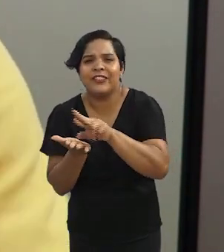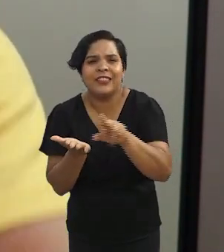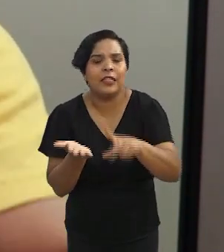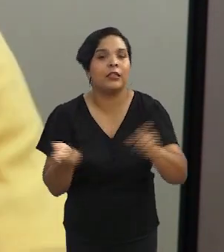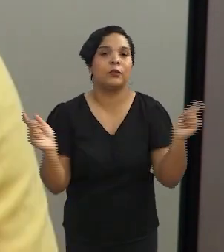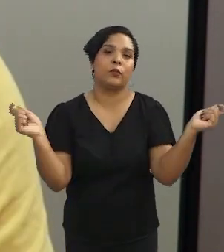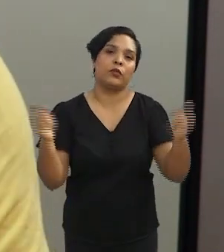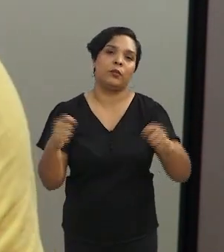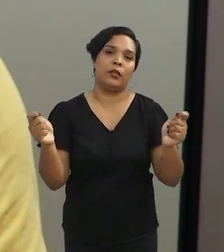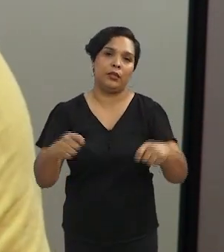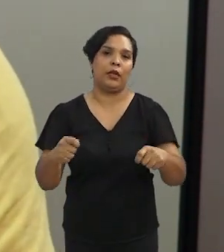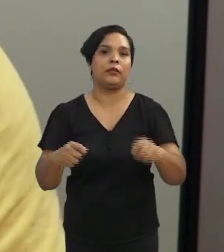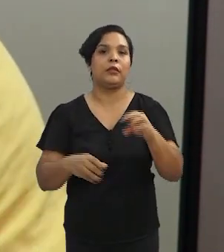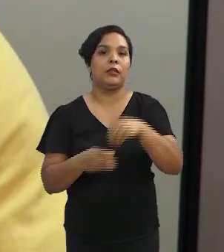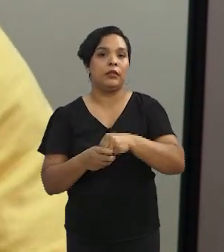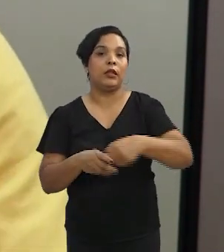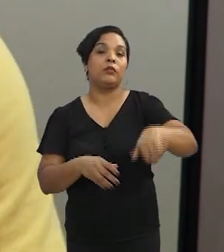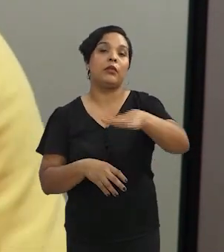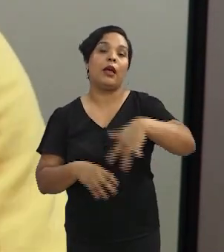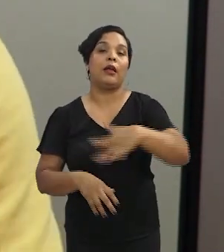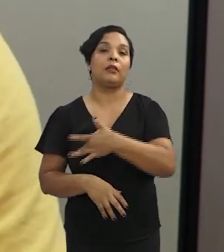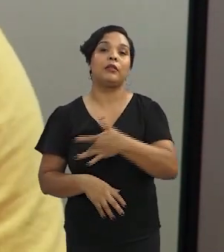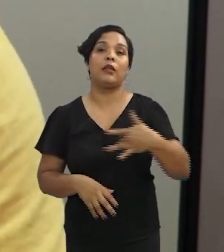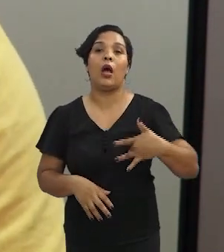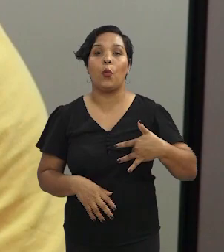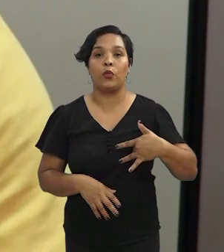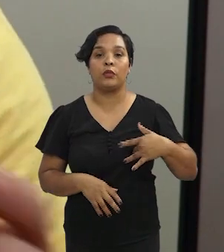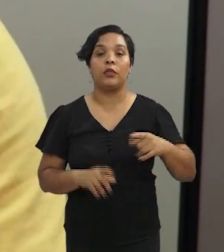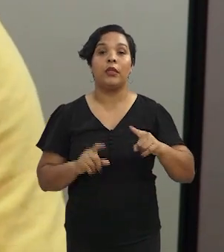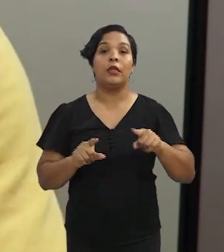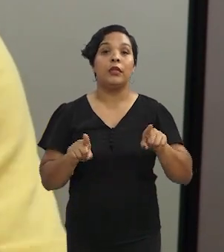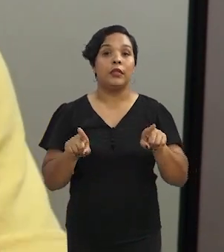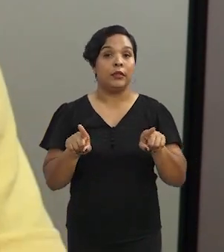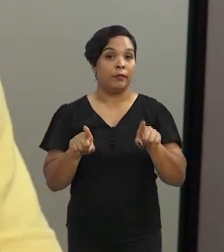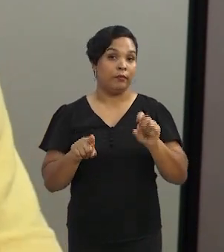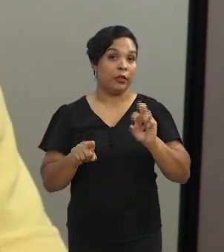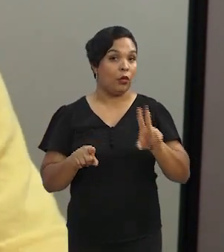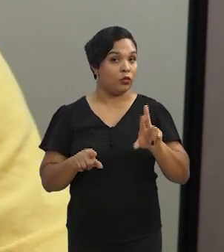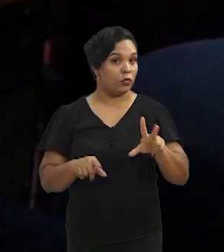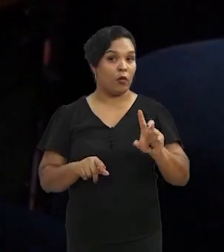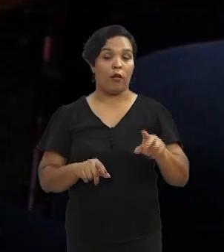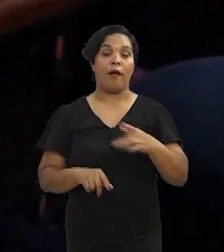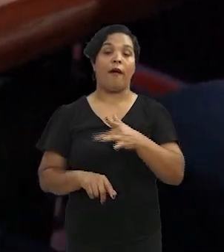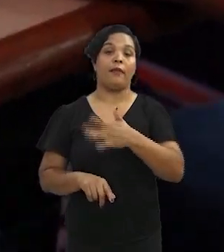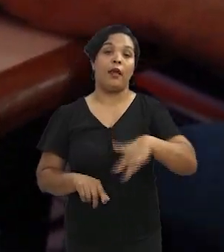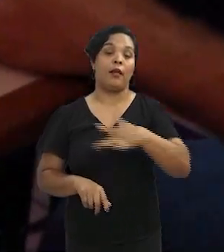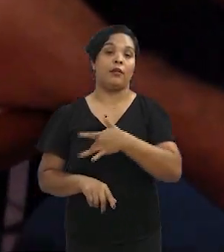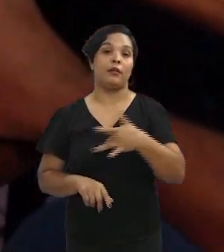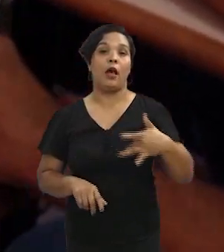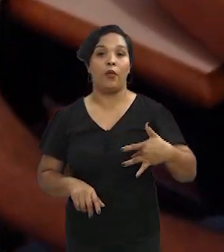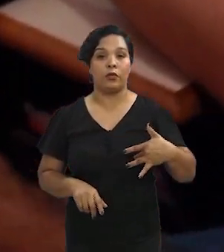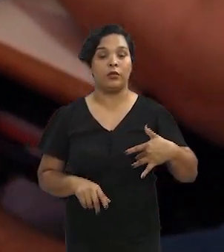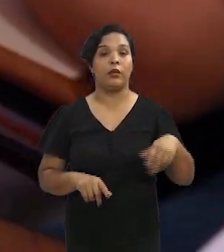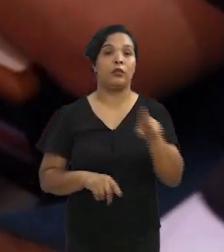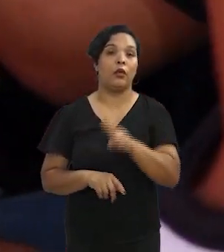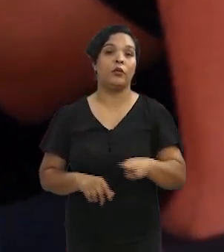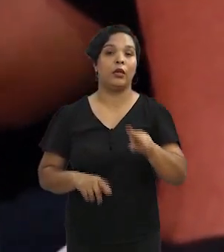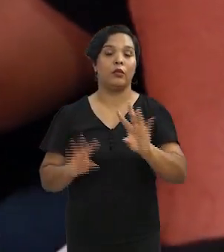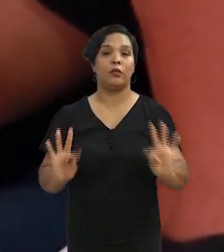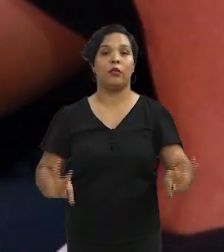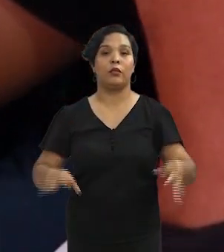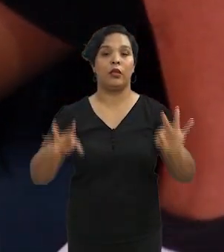fornece infinitas possibilidades dentro da área da saúde, mas não só na área da saúde. A gente agora está utilizando